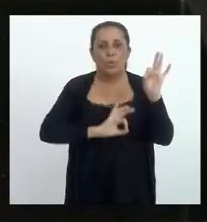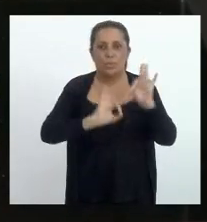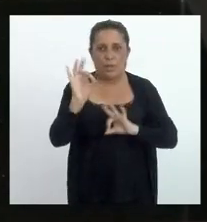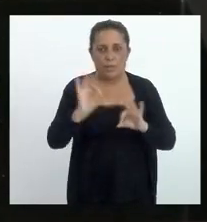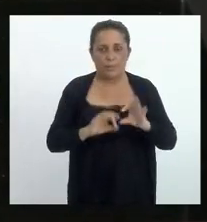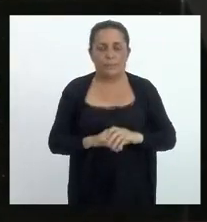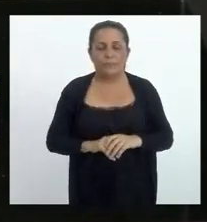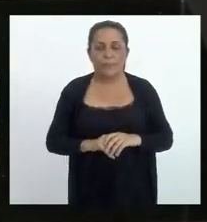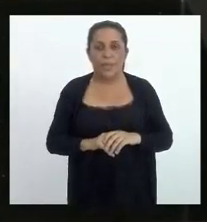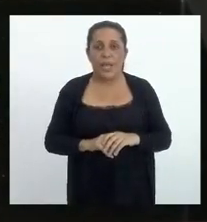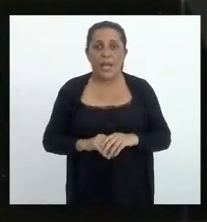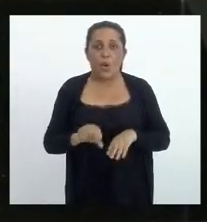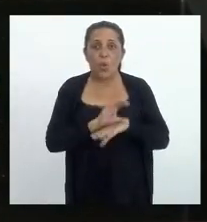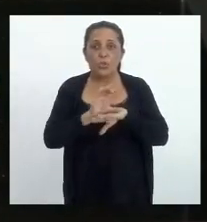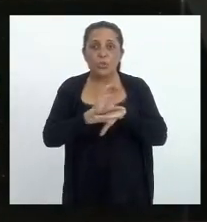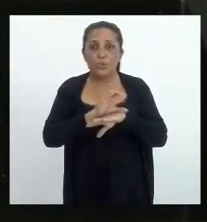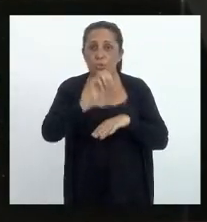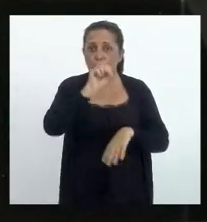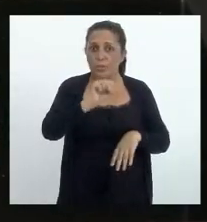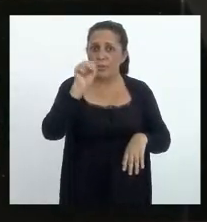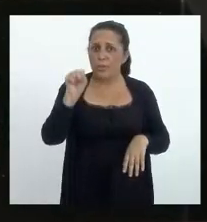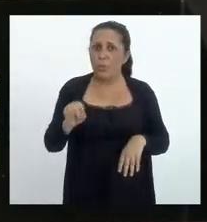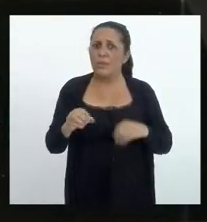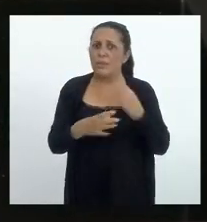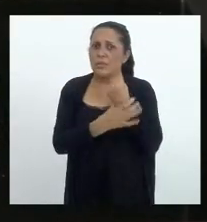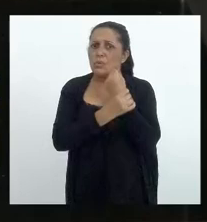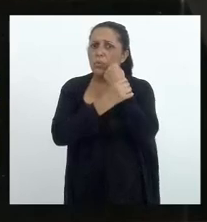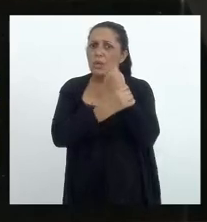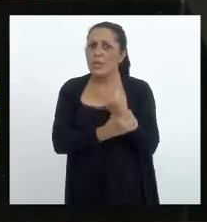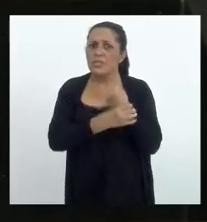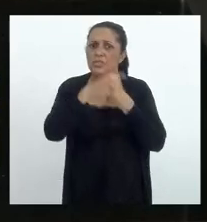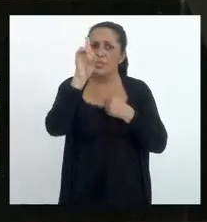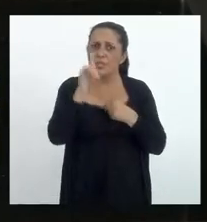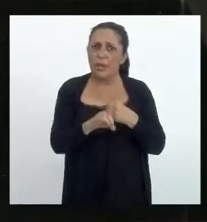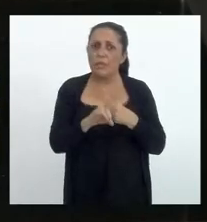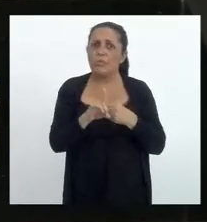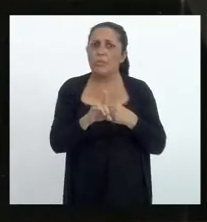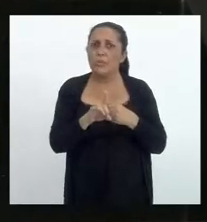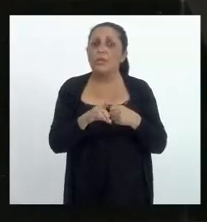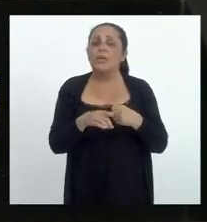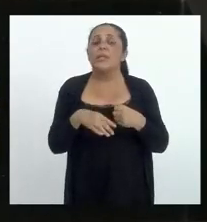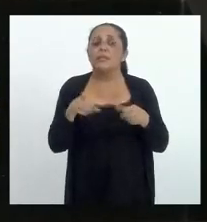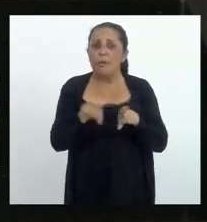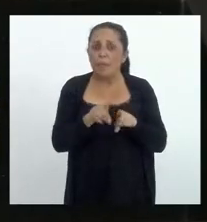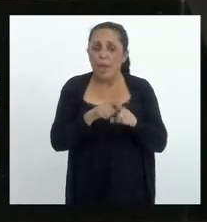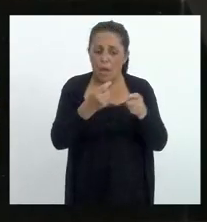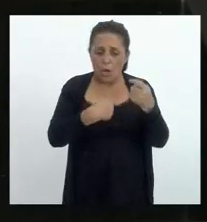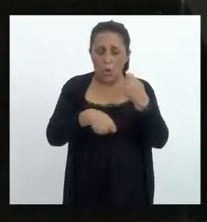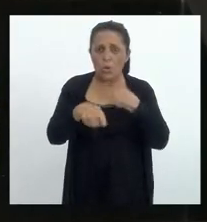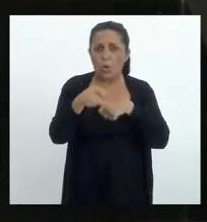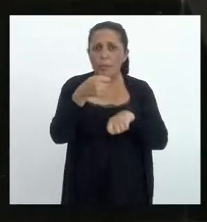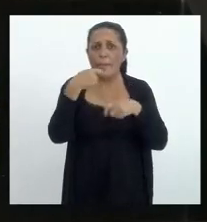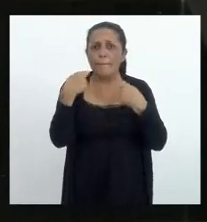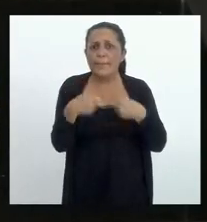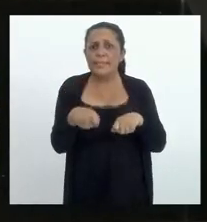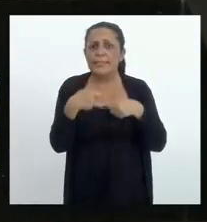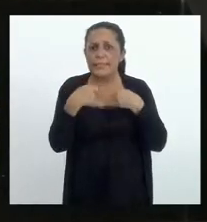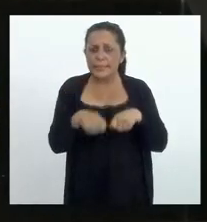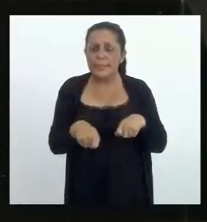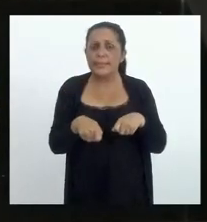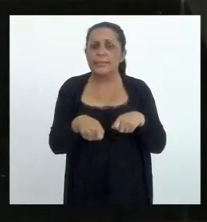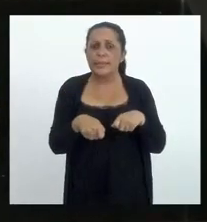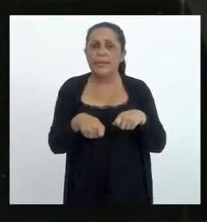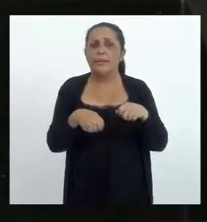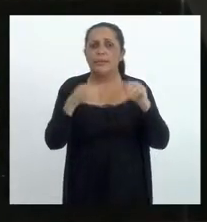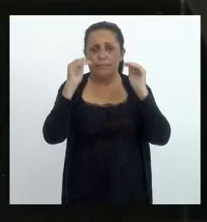88, ela assegura uma série de direitos. Assegura, inclusive, que a economia tem que estar subordinada